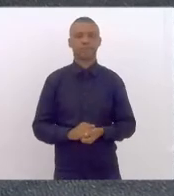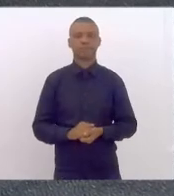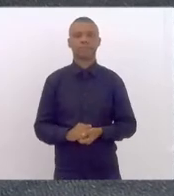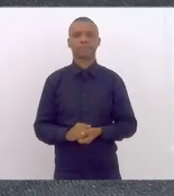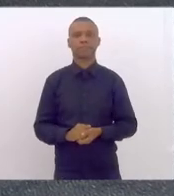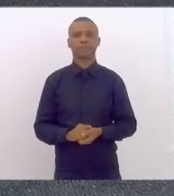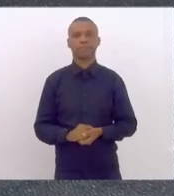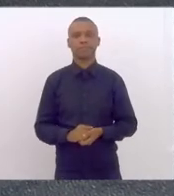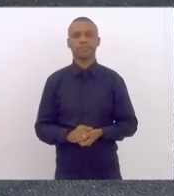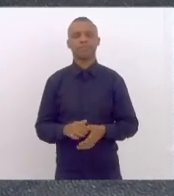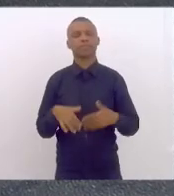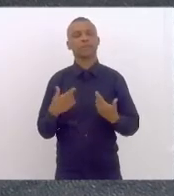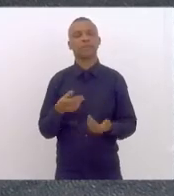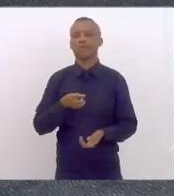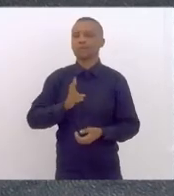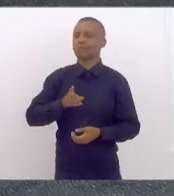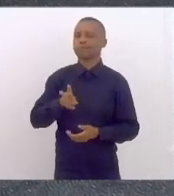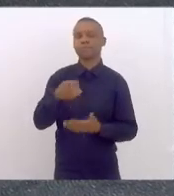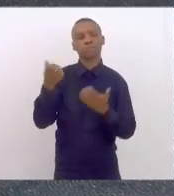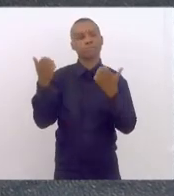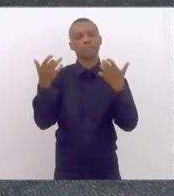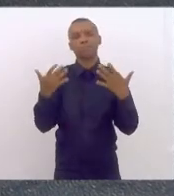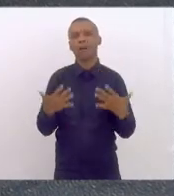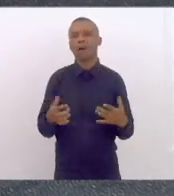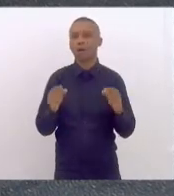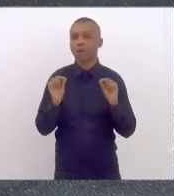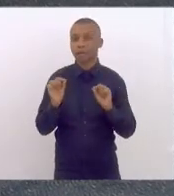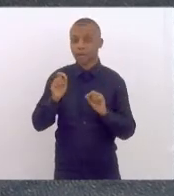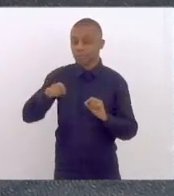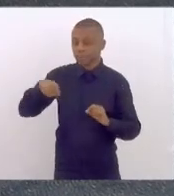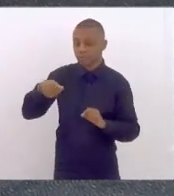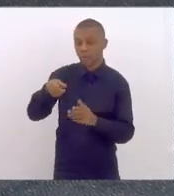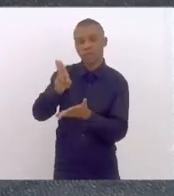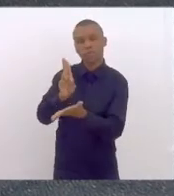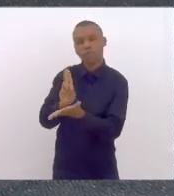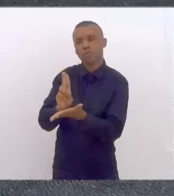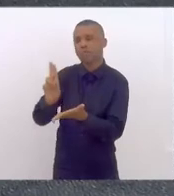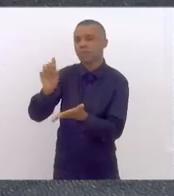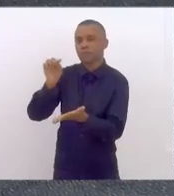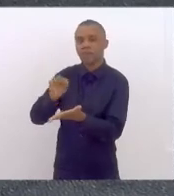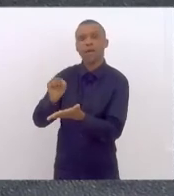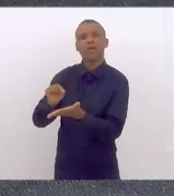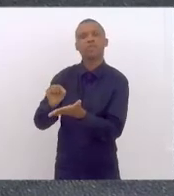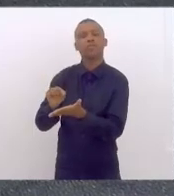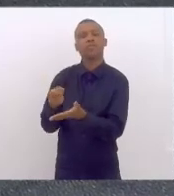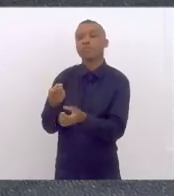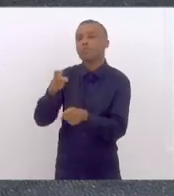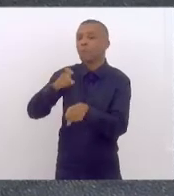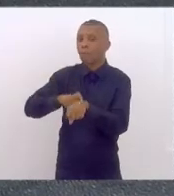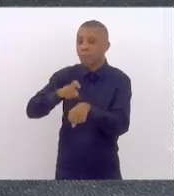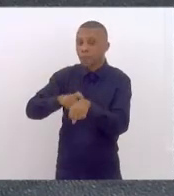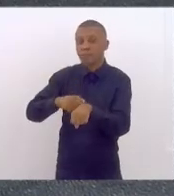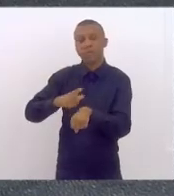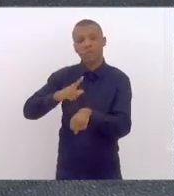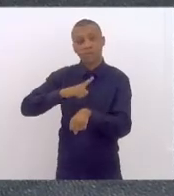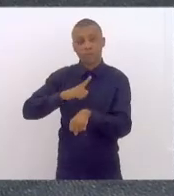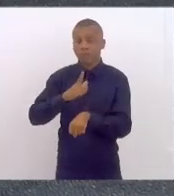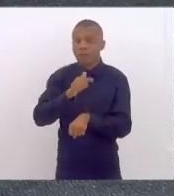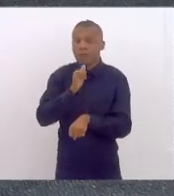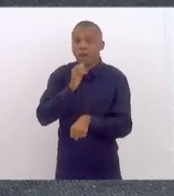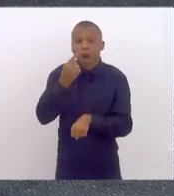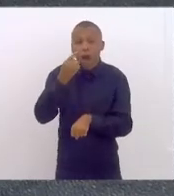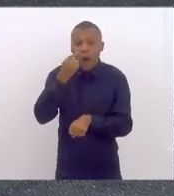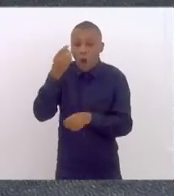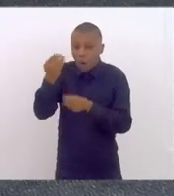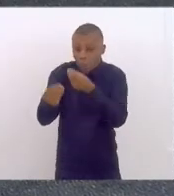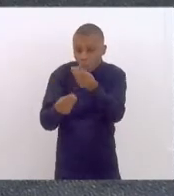eu sempre falo uma universidade onde você tinha olha olha o que que